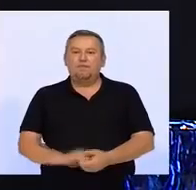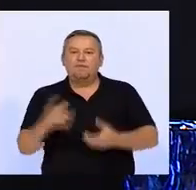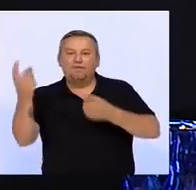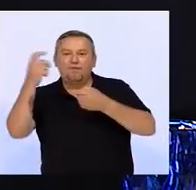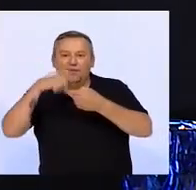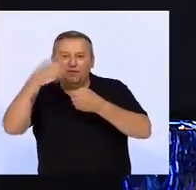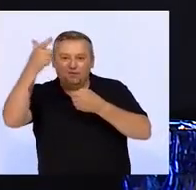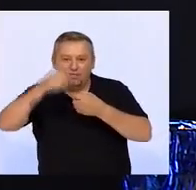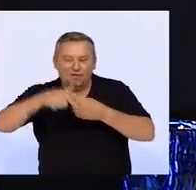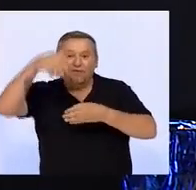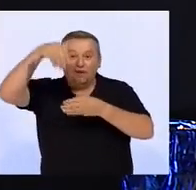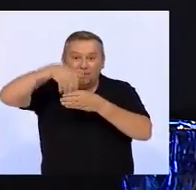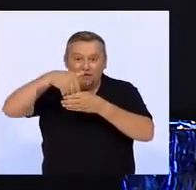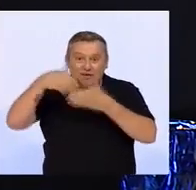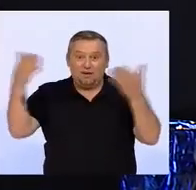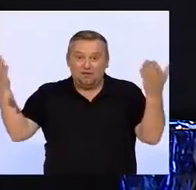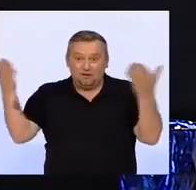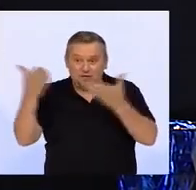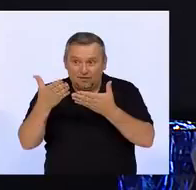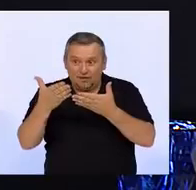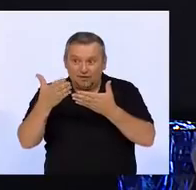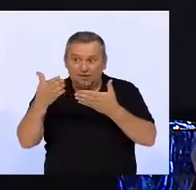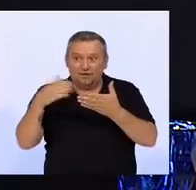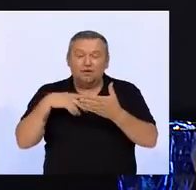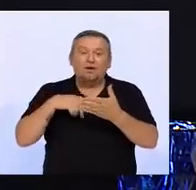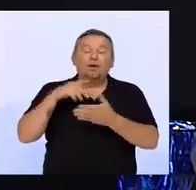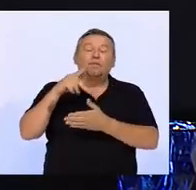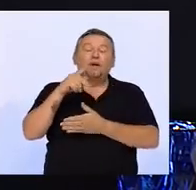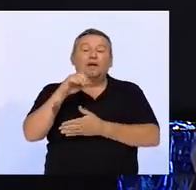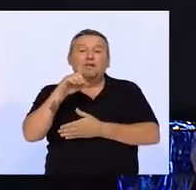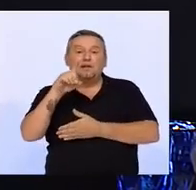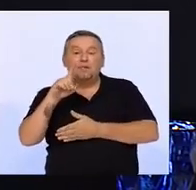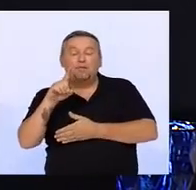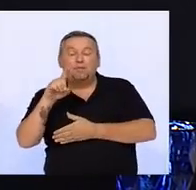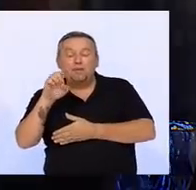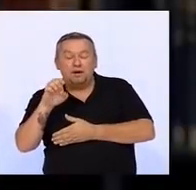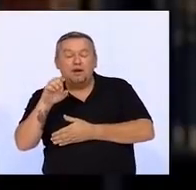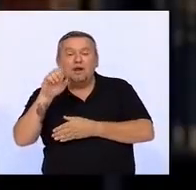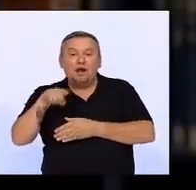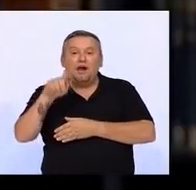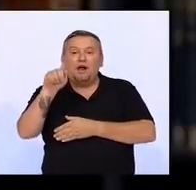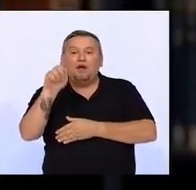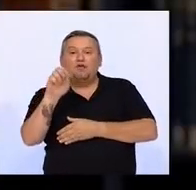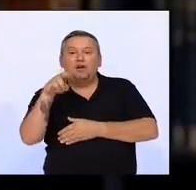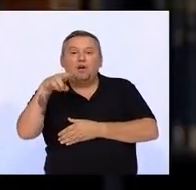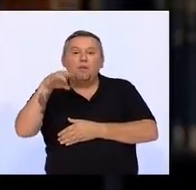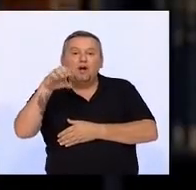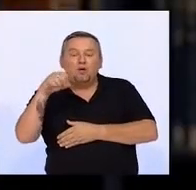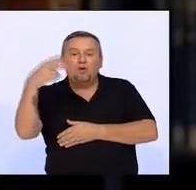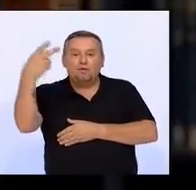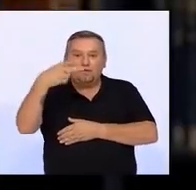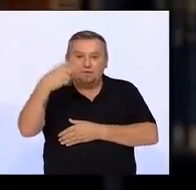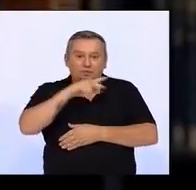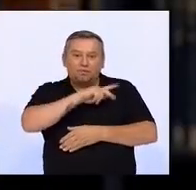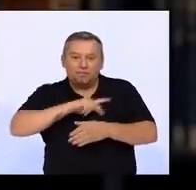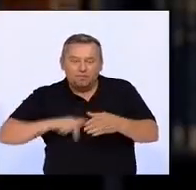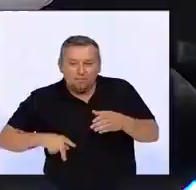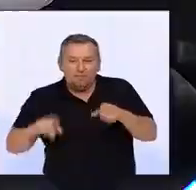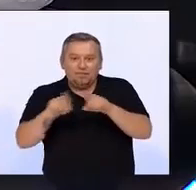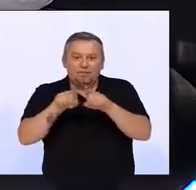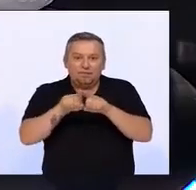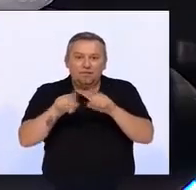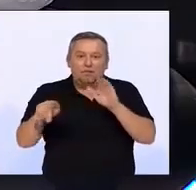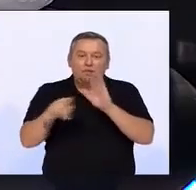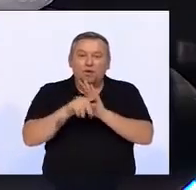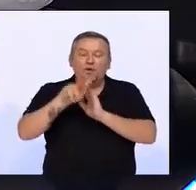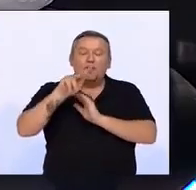Voltamos, nosso candidato agora a ser entrevistado, candidato a vice-presidente, é Germano Rigoto, vice-presidente, candidato à vice-presidência na chapa